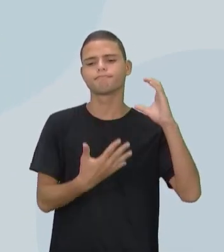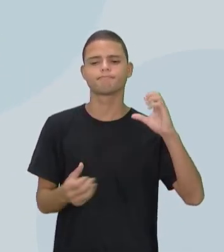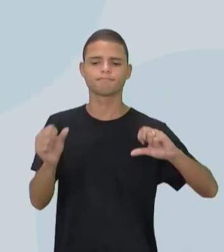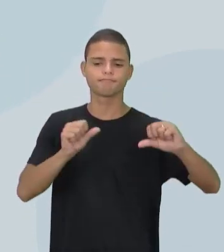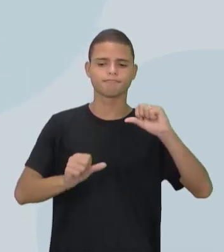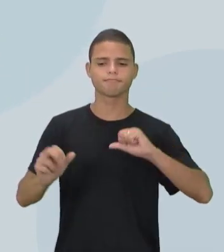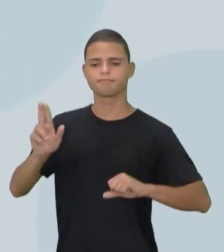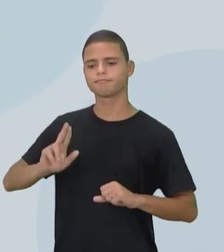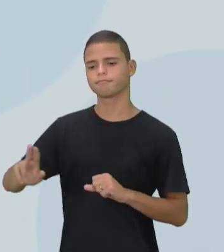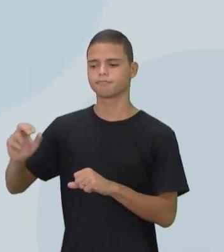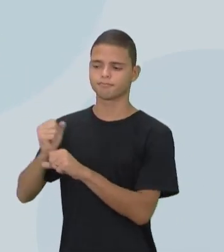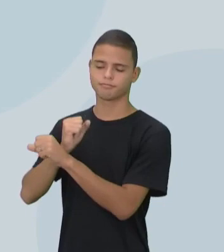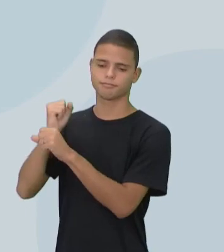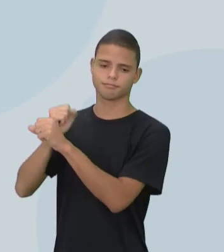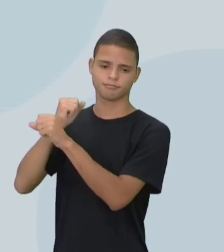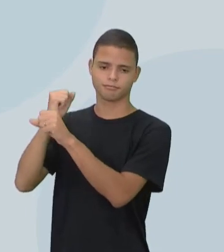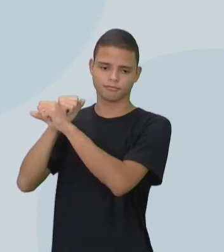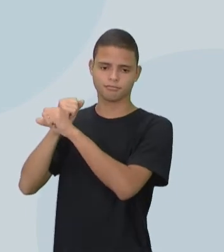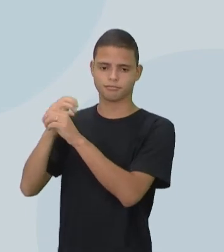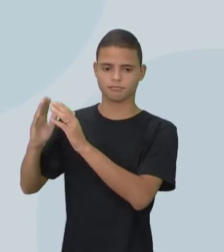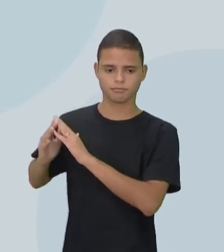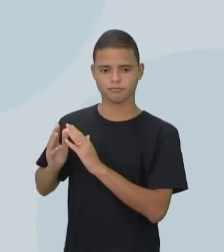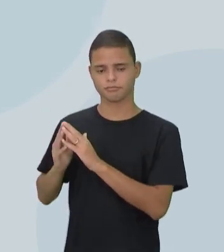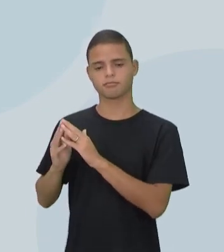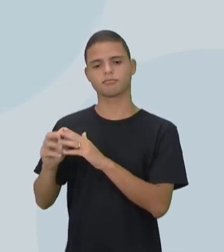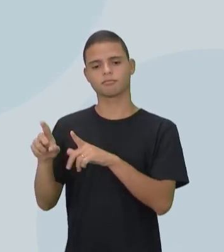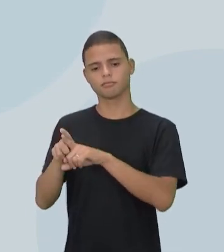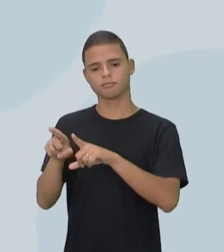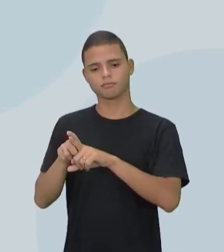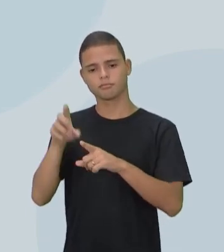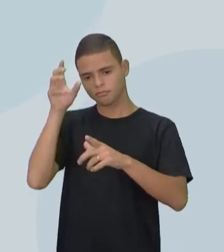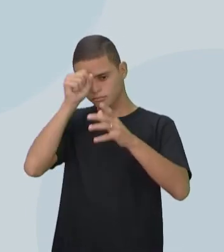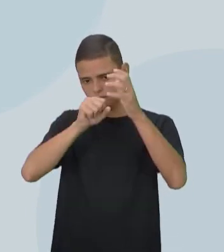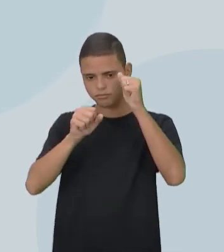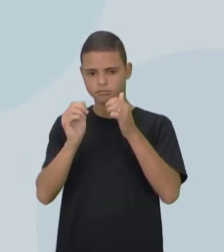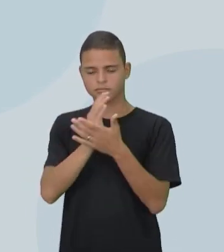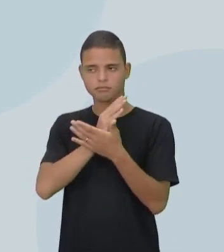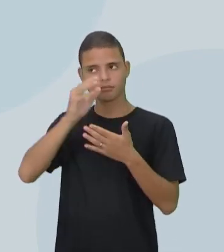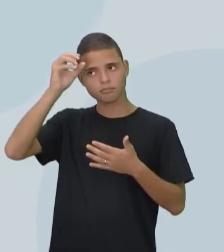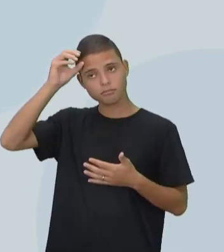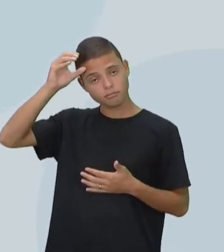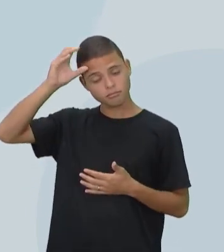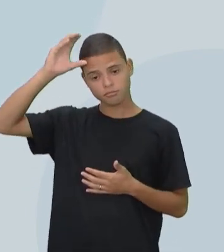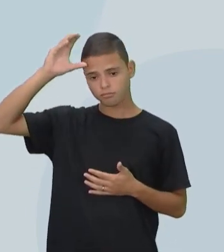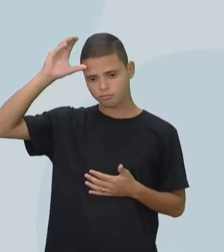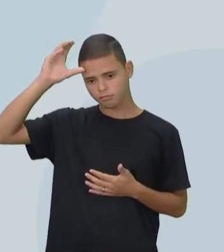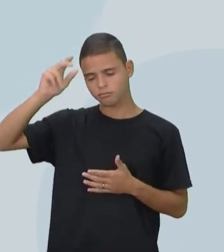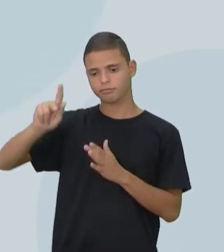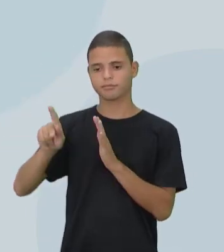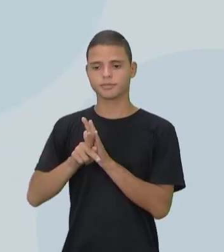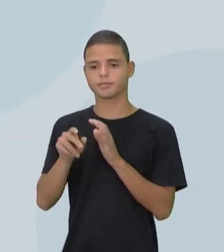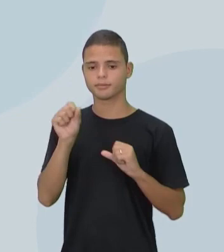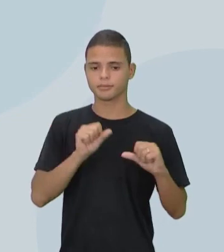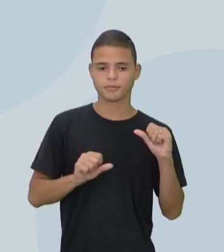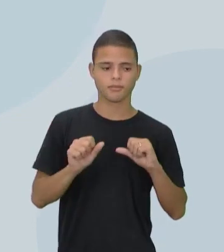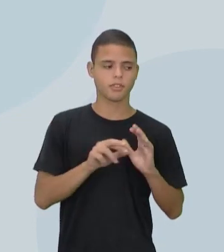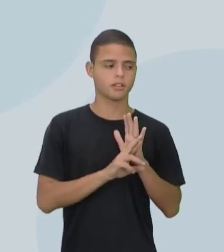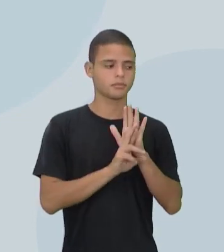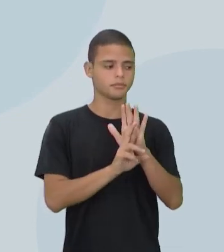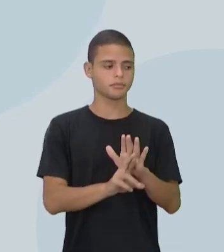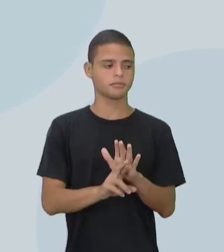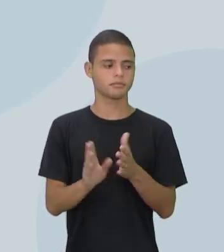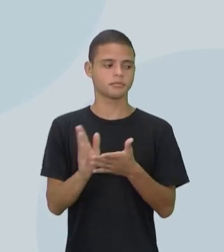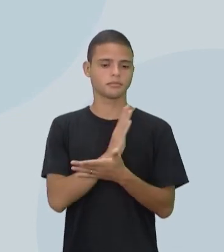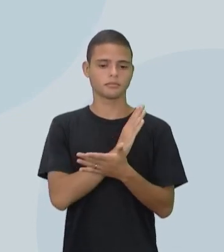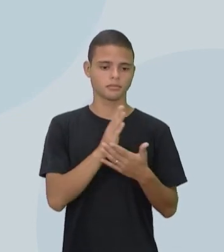usados em construção de moradias, nós ampliamos os conhecimentos acerca das formulações químicas que representam as